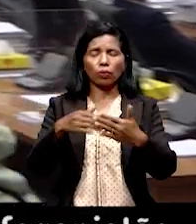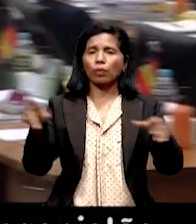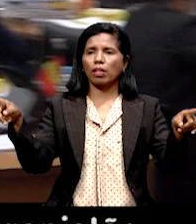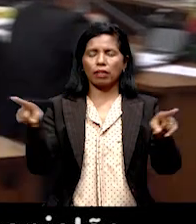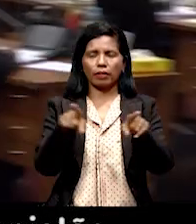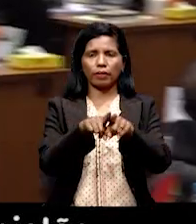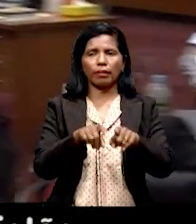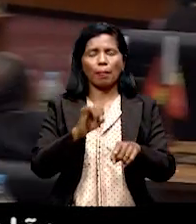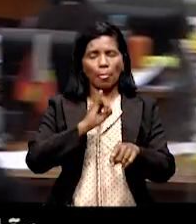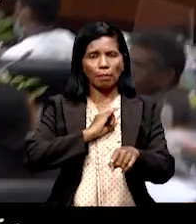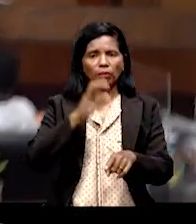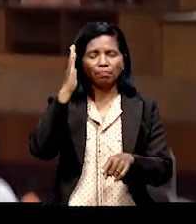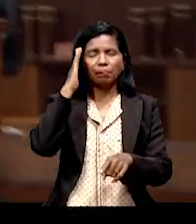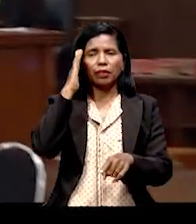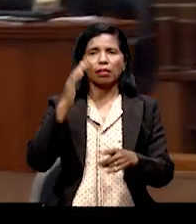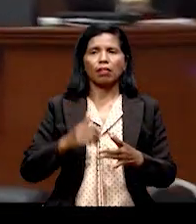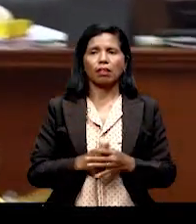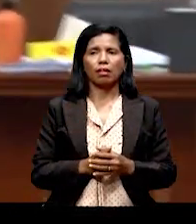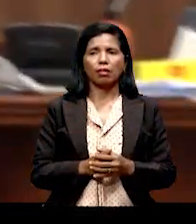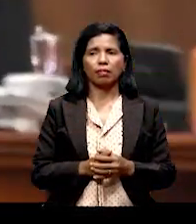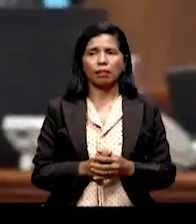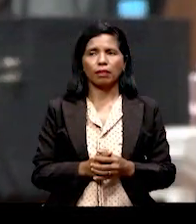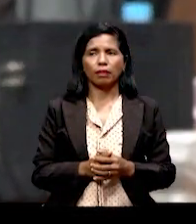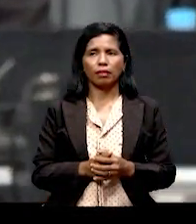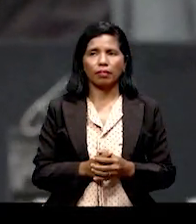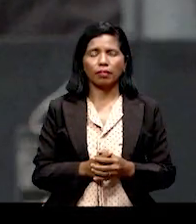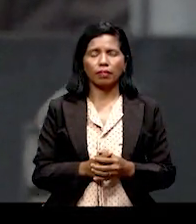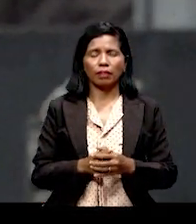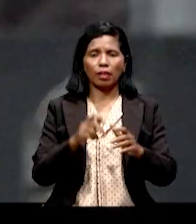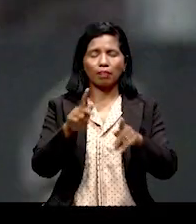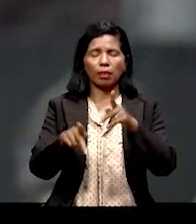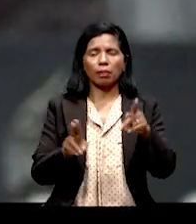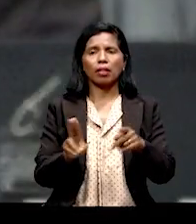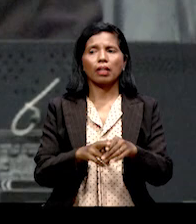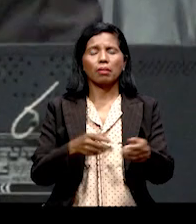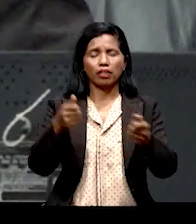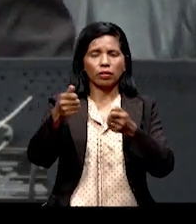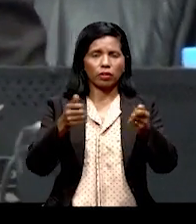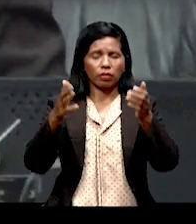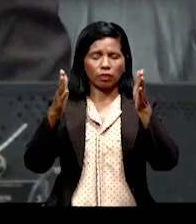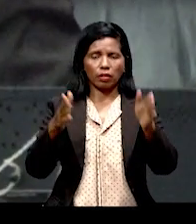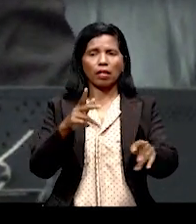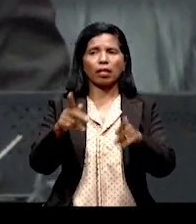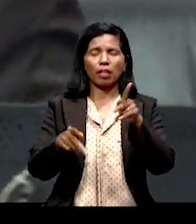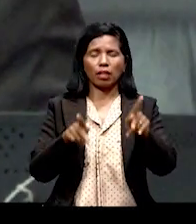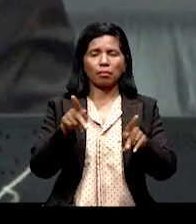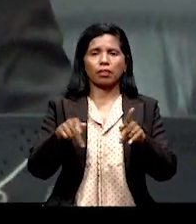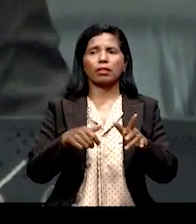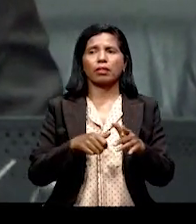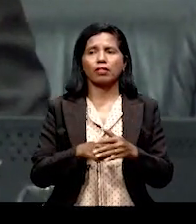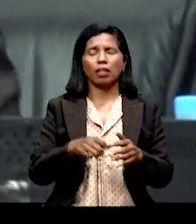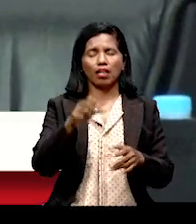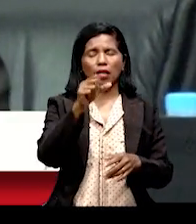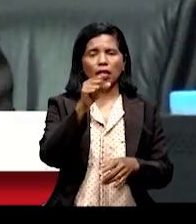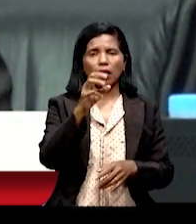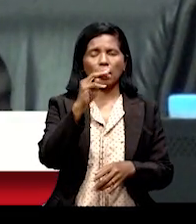Né, bahau anoi, né? Anessa, bebe. Bahasa de ampum, rotan, liar, né? Bebe, motorista, cabe. É, mas seria aí, solidariedade